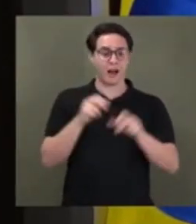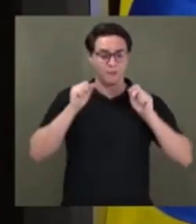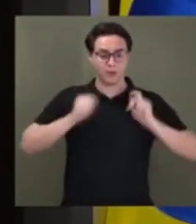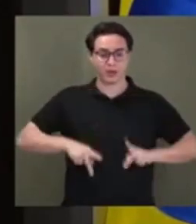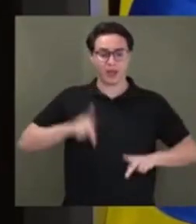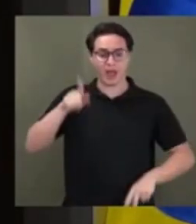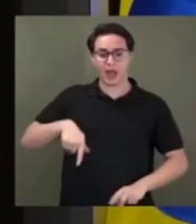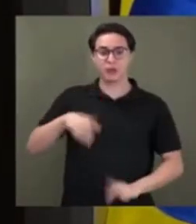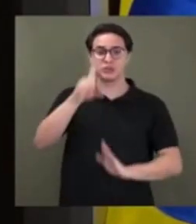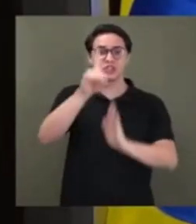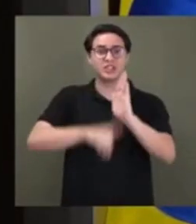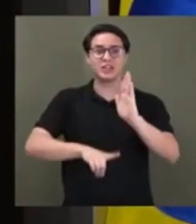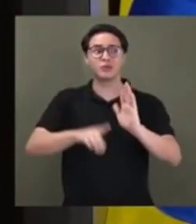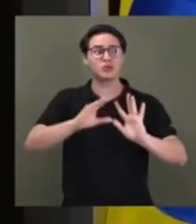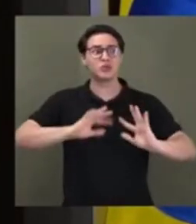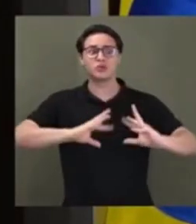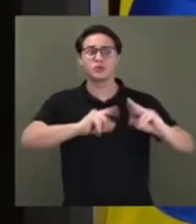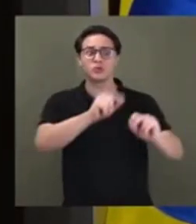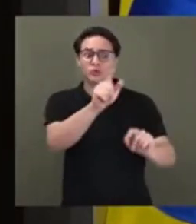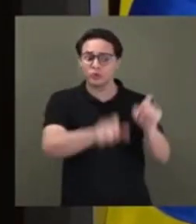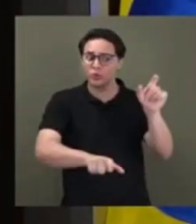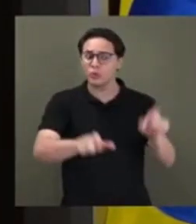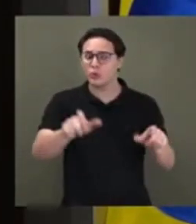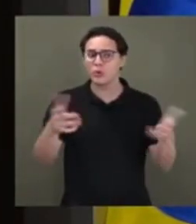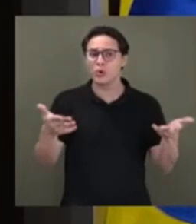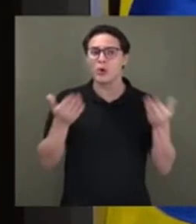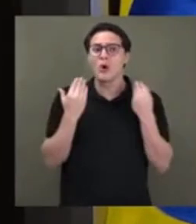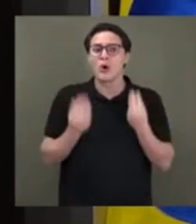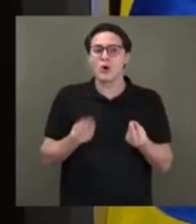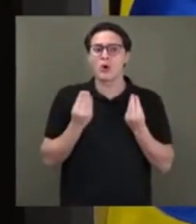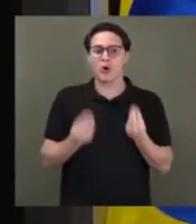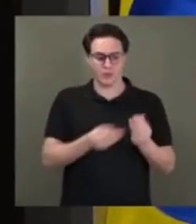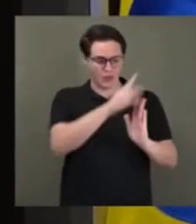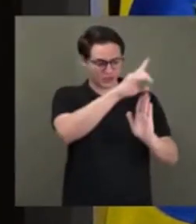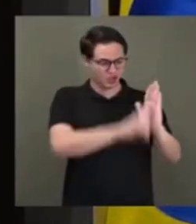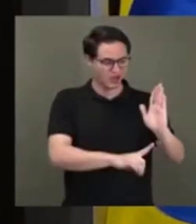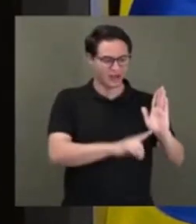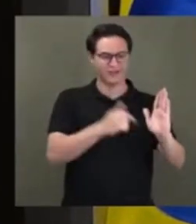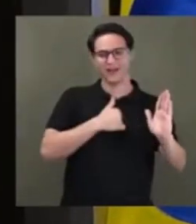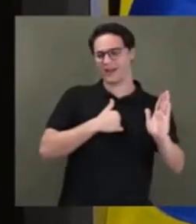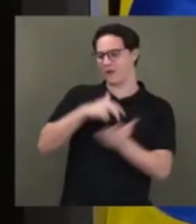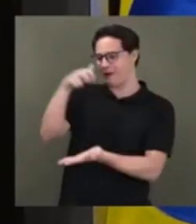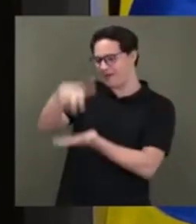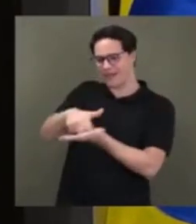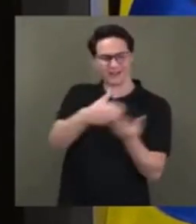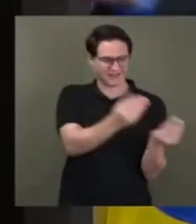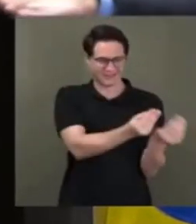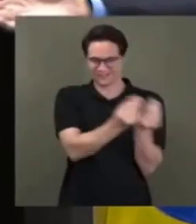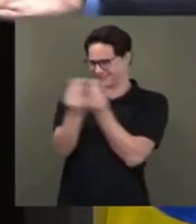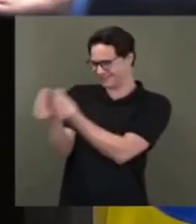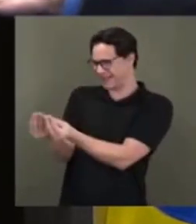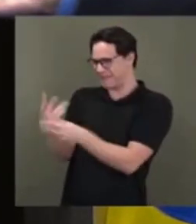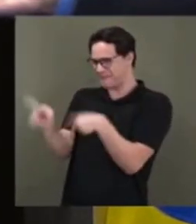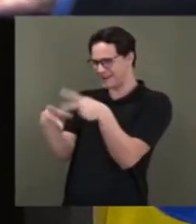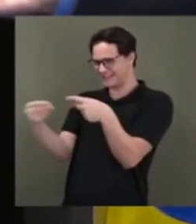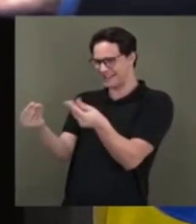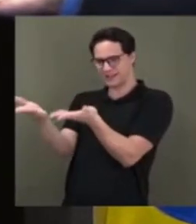sagrado de todos. Como é que a aposentadoria, que é um direito que visa assegurar a dignidade, é uma